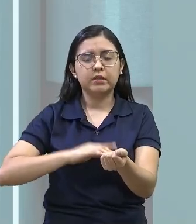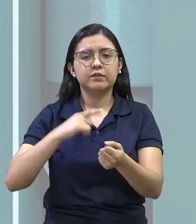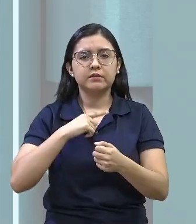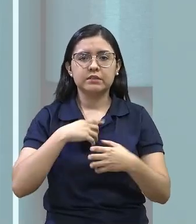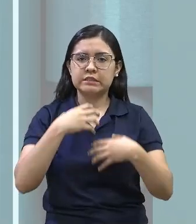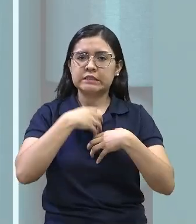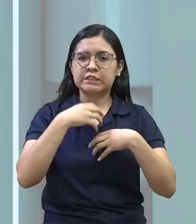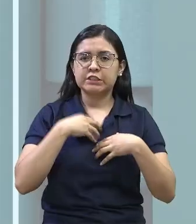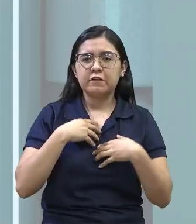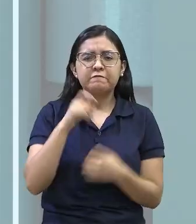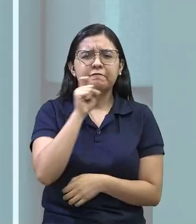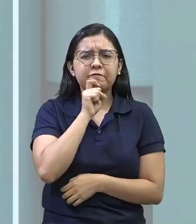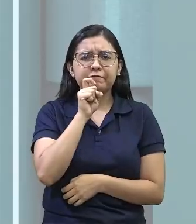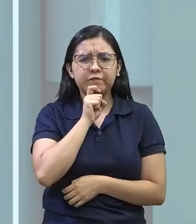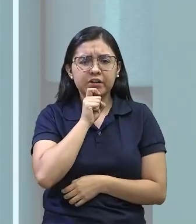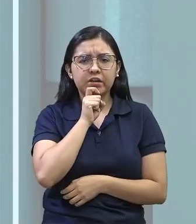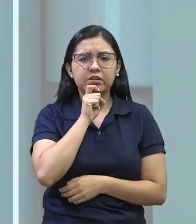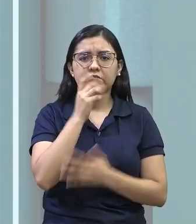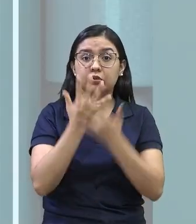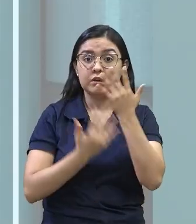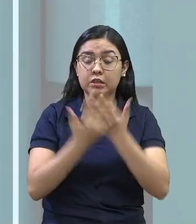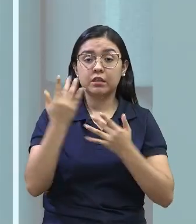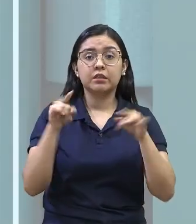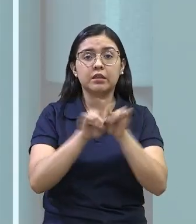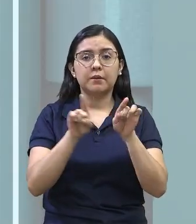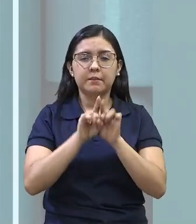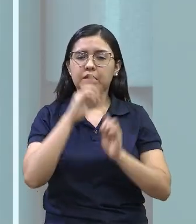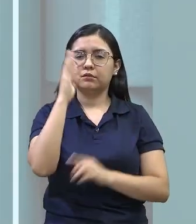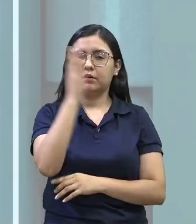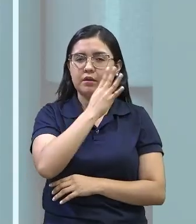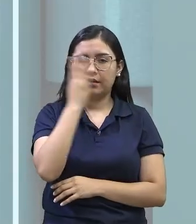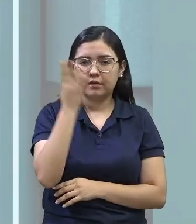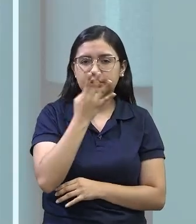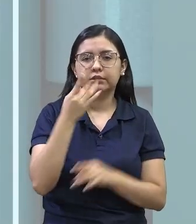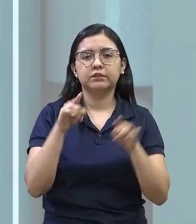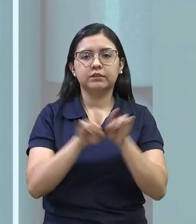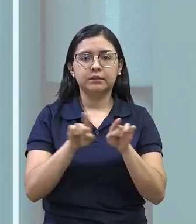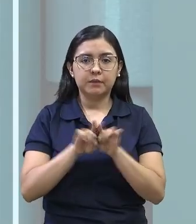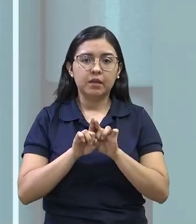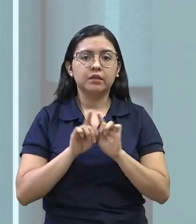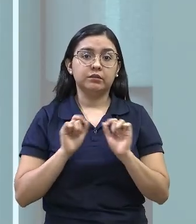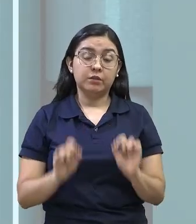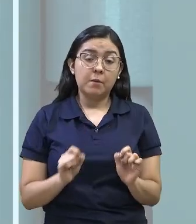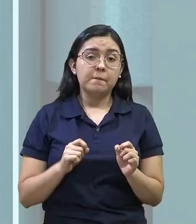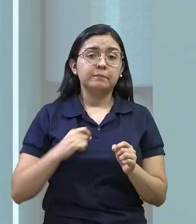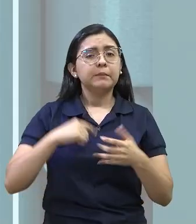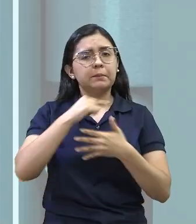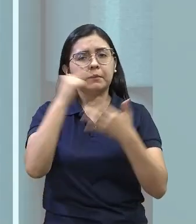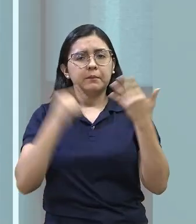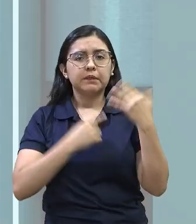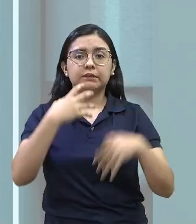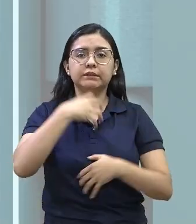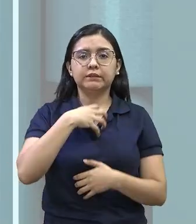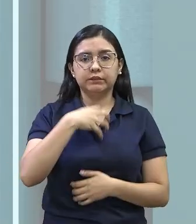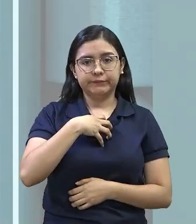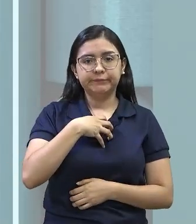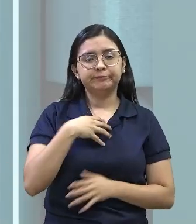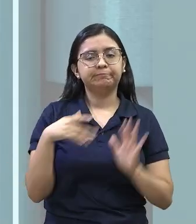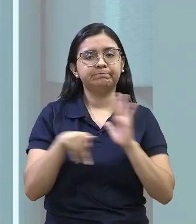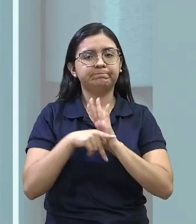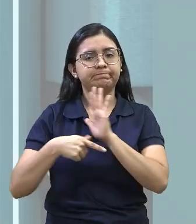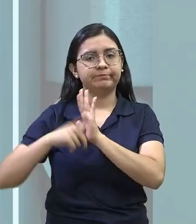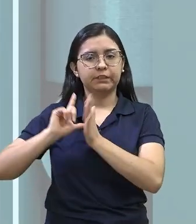fria, gelada, vai tendo sintomas de visão turva, vai ficando mais lenta. Então, tudo vai dando indícios, de